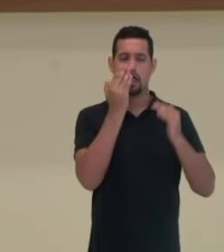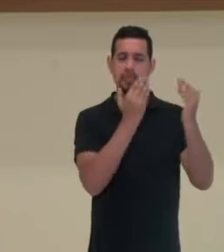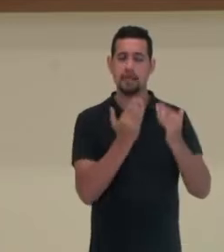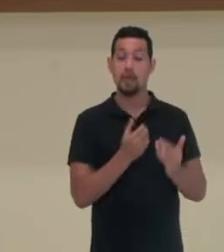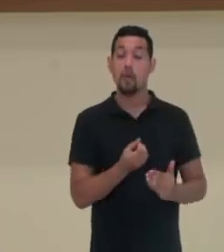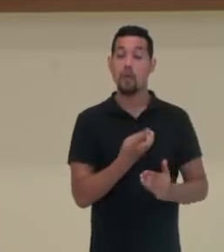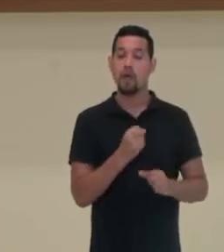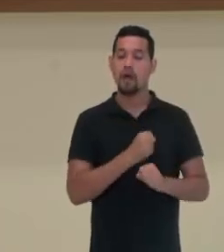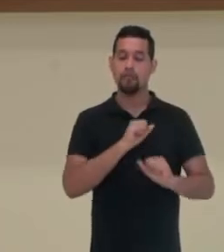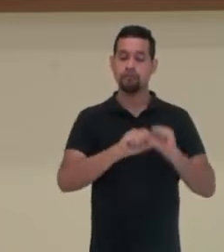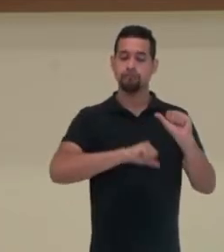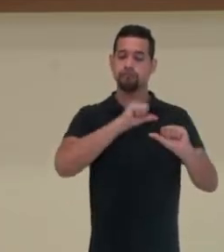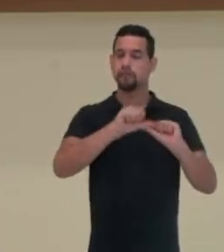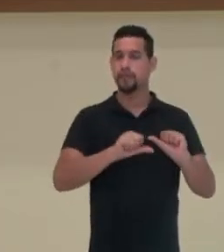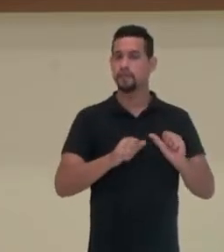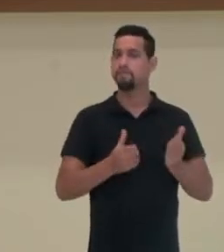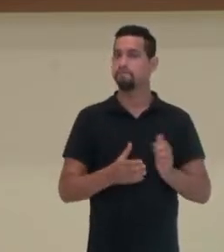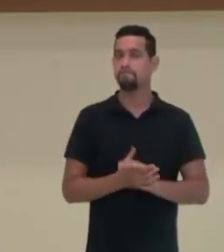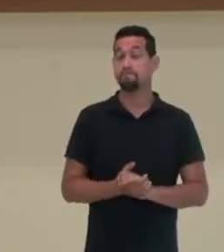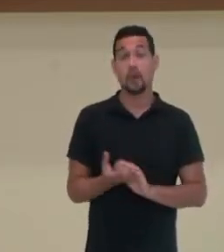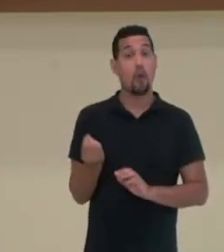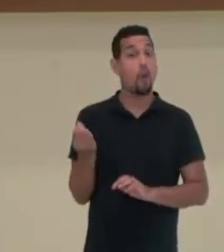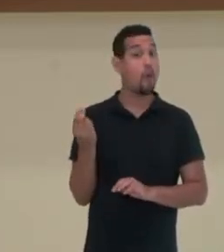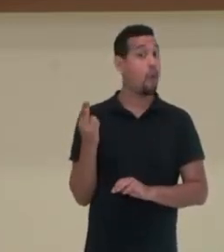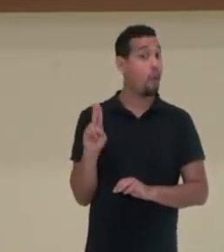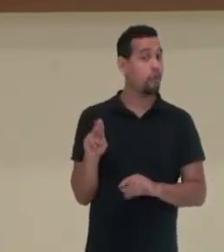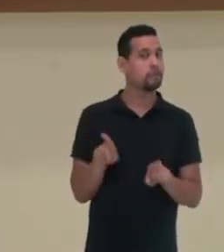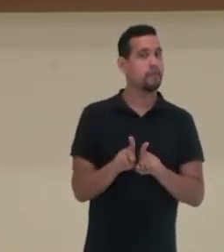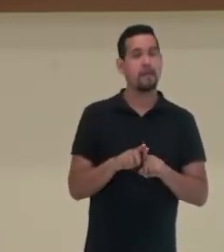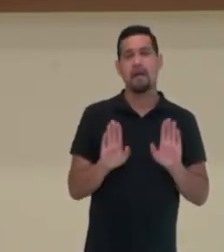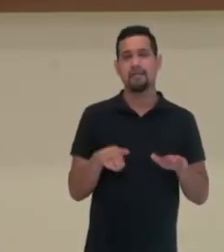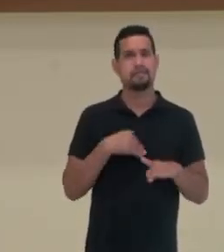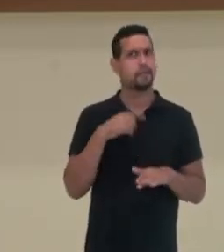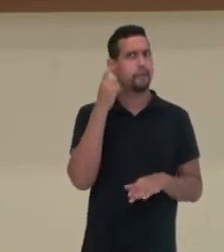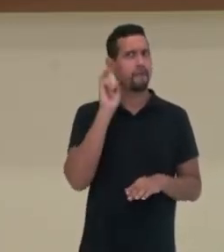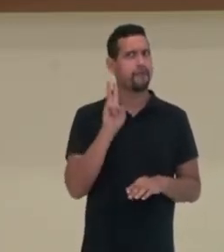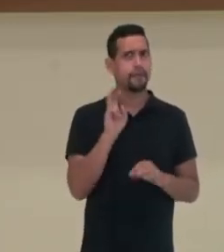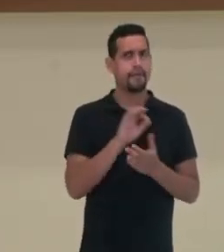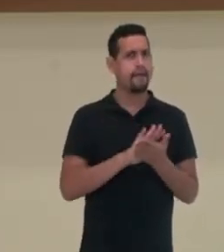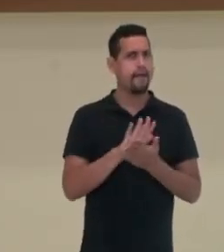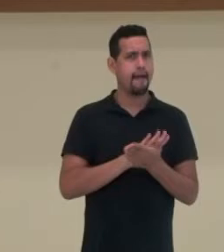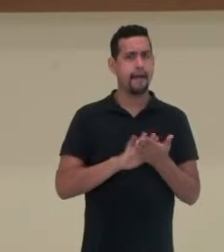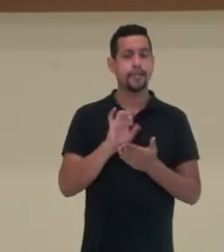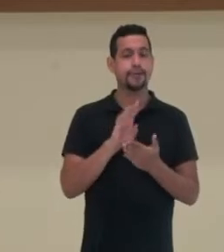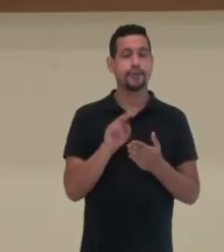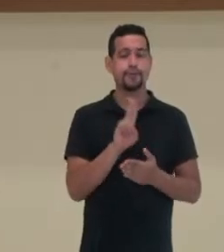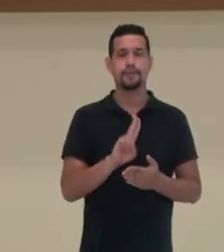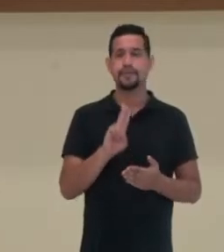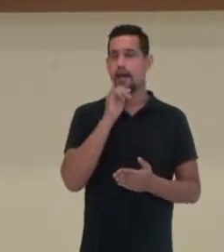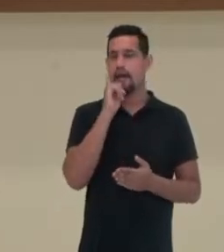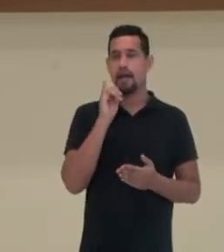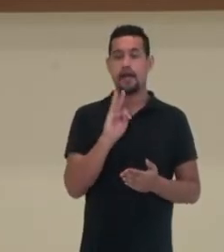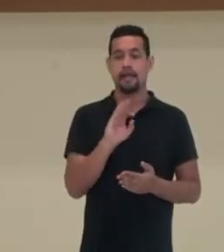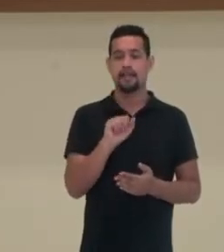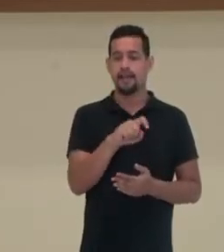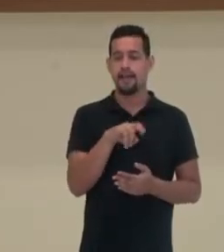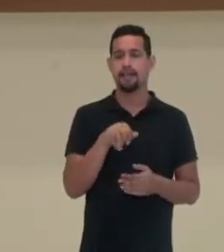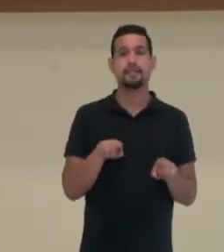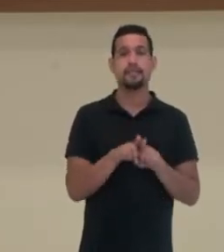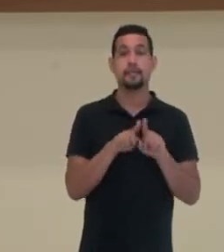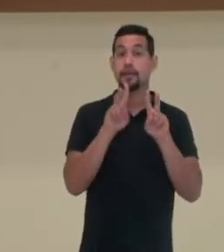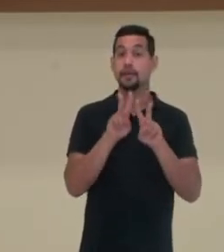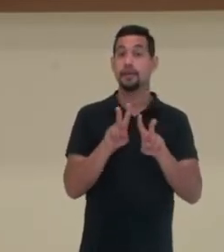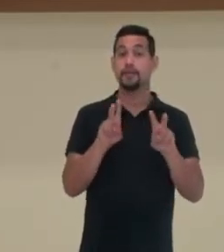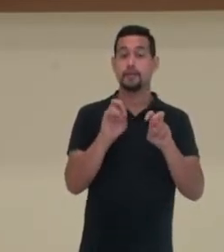tempo depois ele triplica. Ou você pode não imaginar valor nenhum e só trabalhar com as taxas e a questão